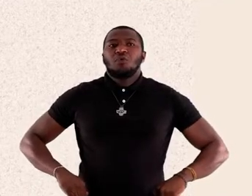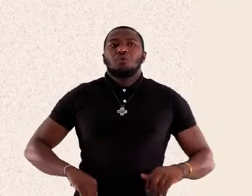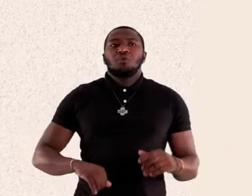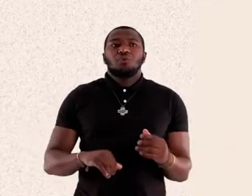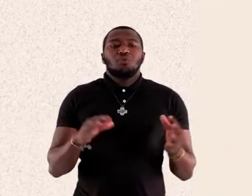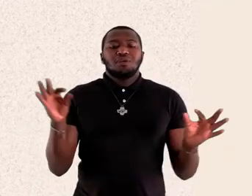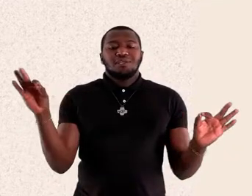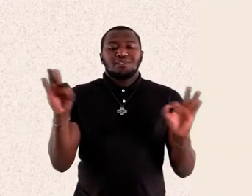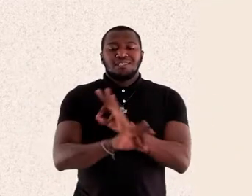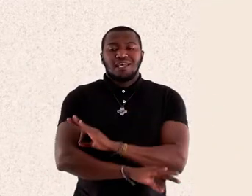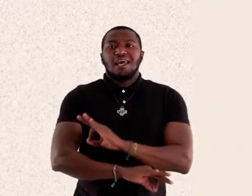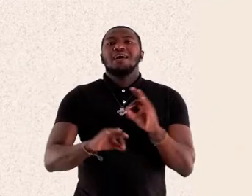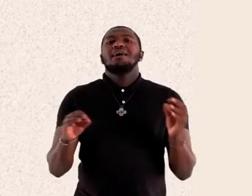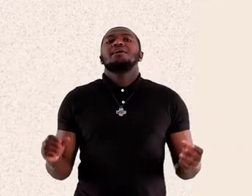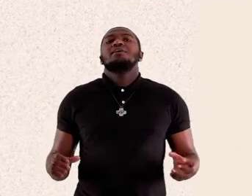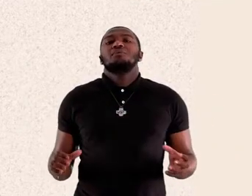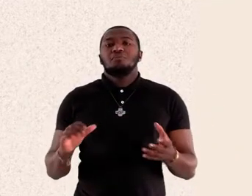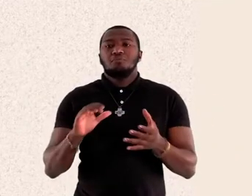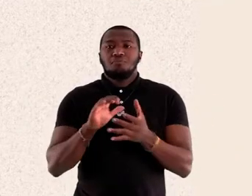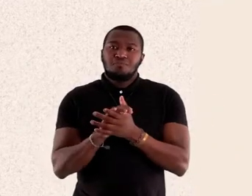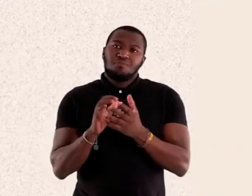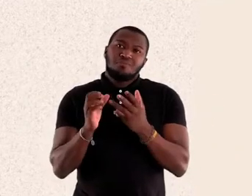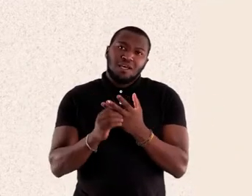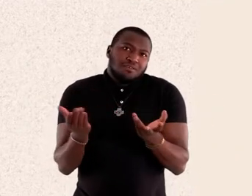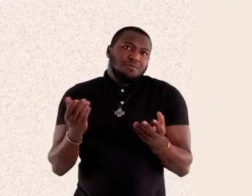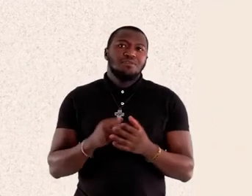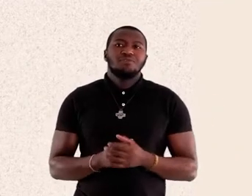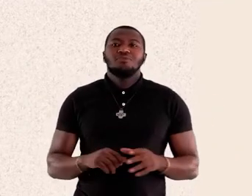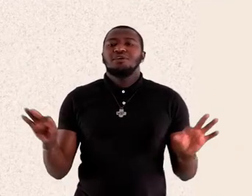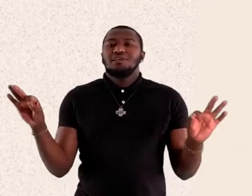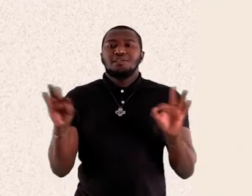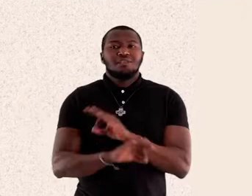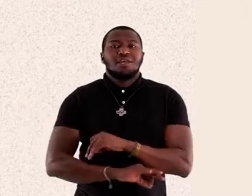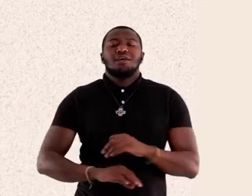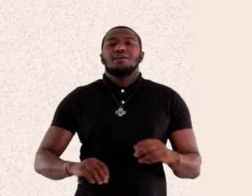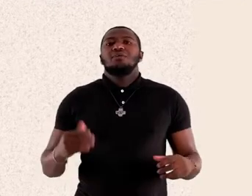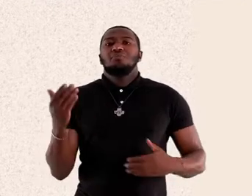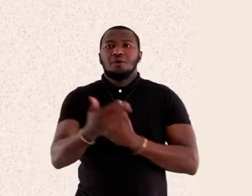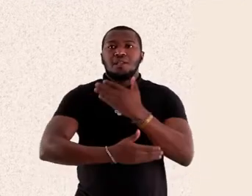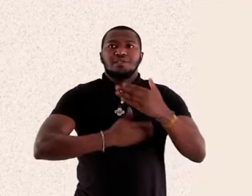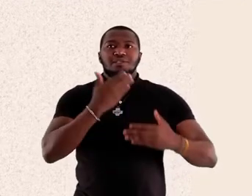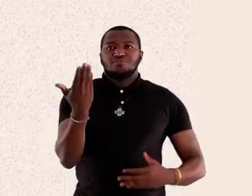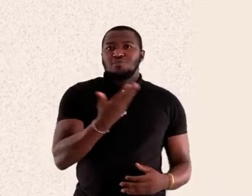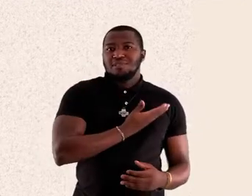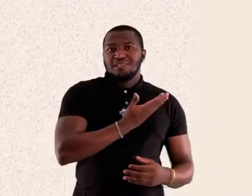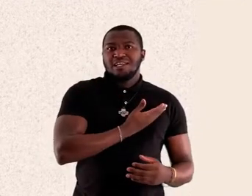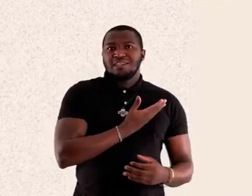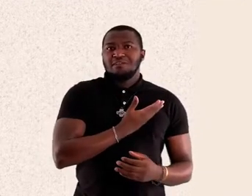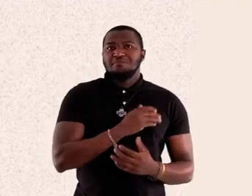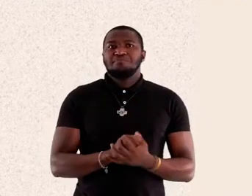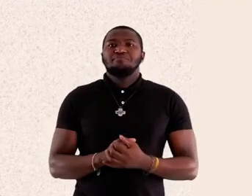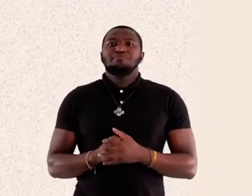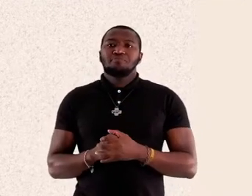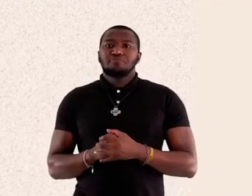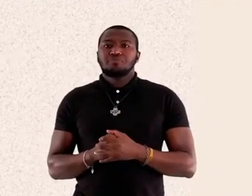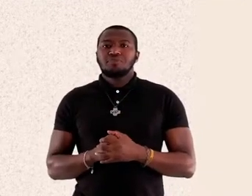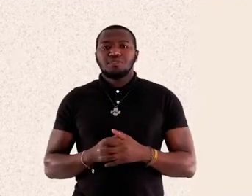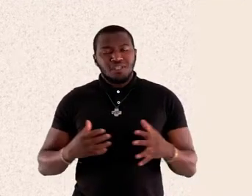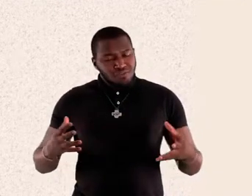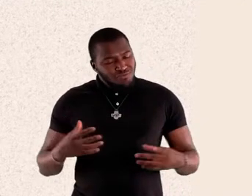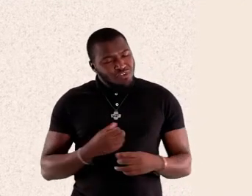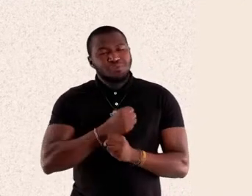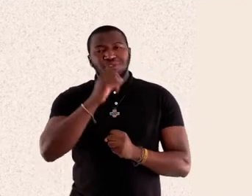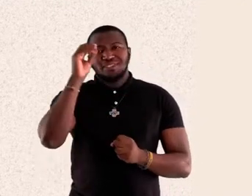e causar muito sofrimento quem sabe é só uma de inicial a gente vai aprofundar um